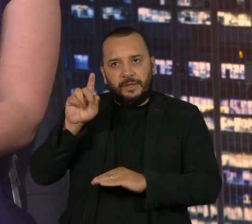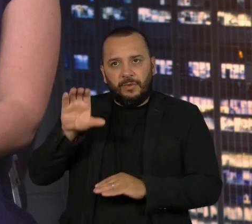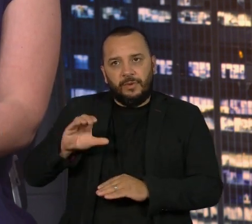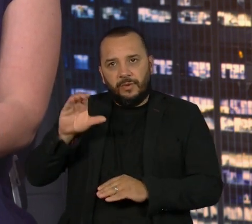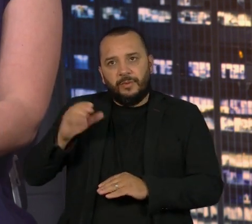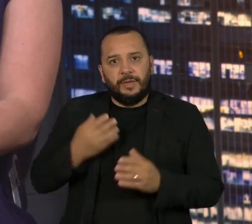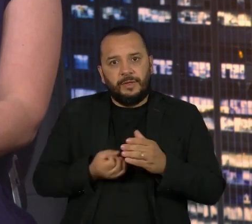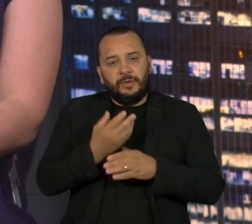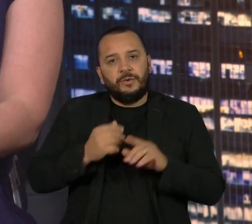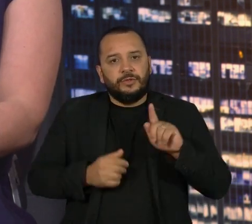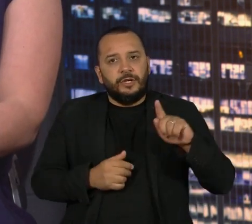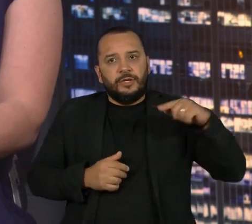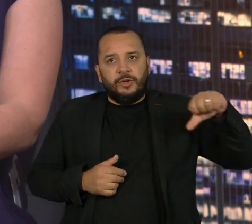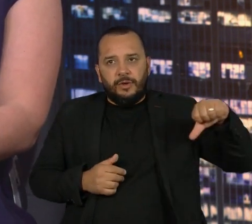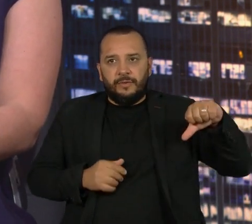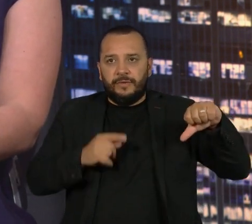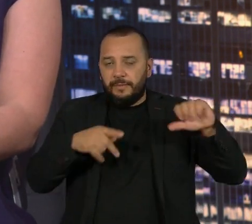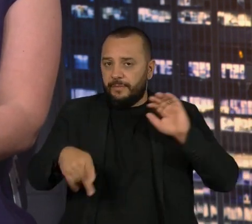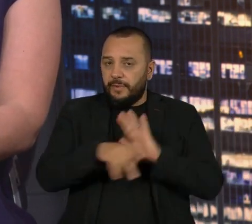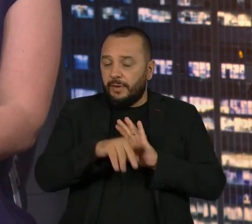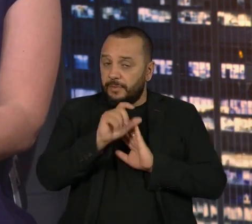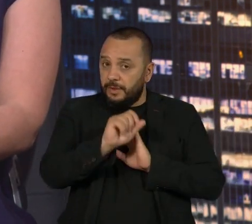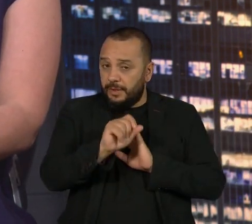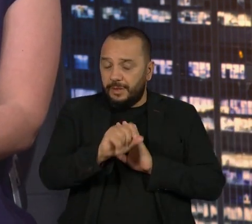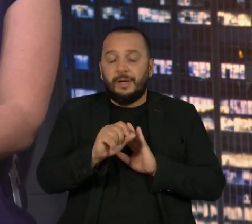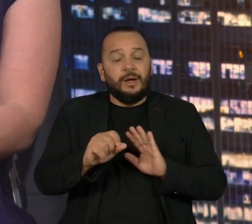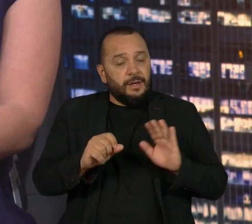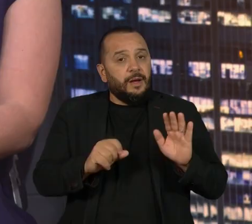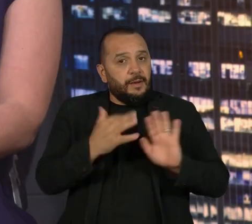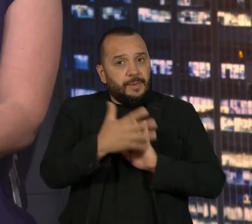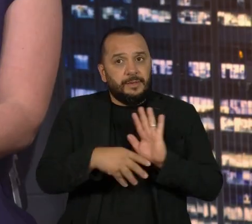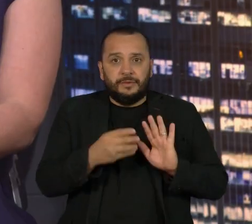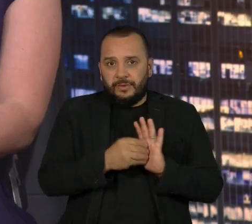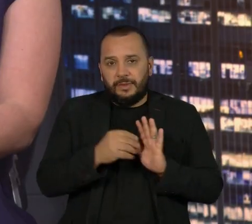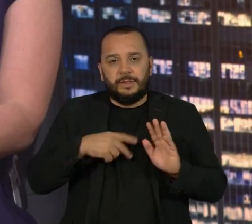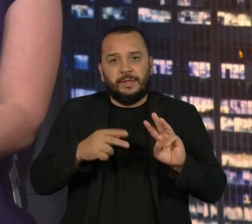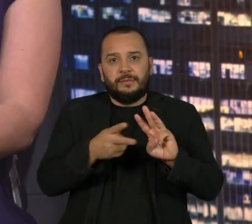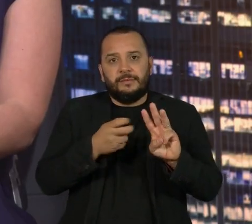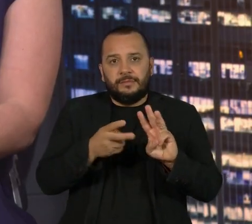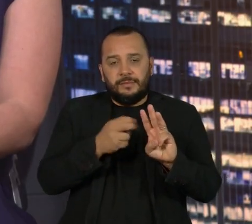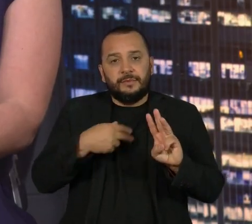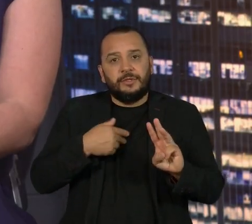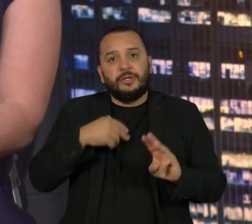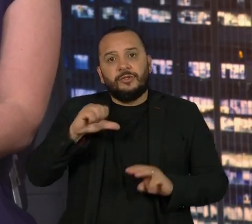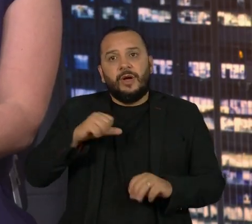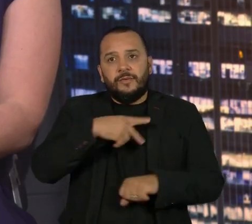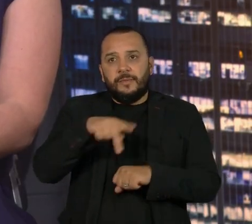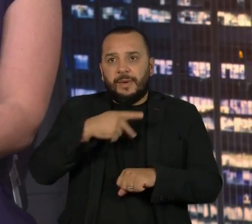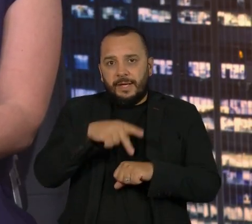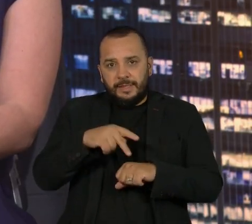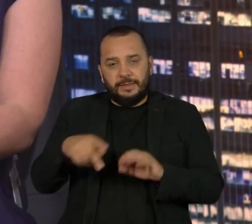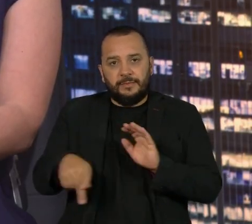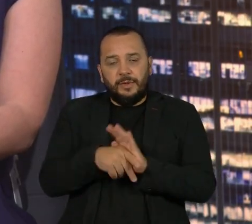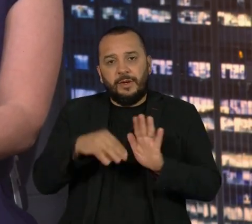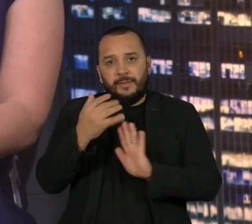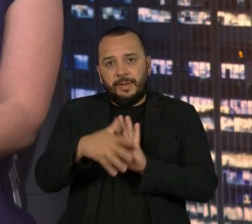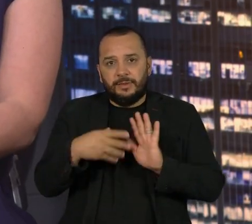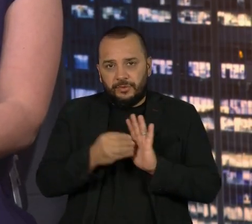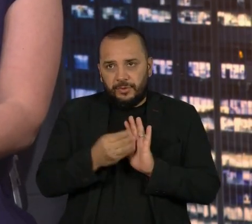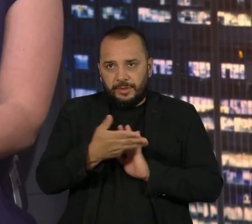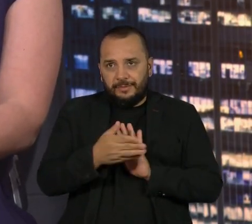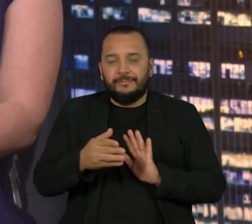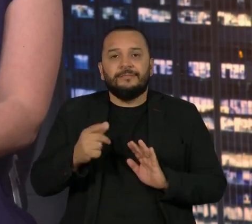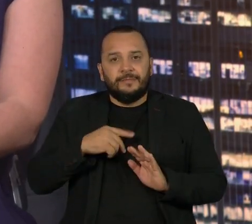da Amazônia, que reúne membros das organizações indígenas dos 9 países que compõem a Amazônia Legal.